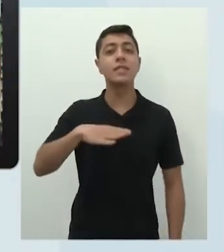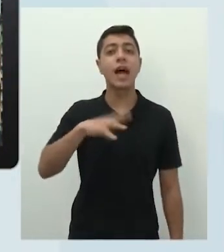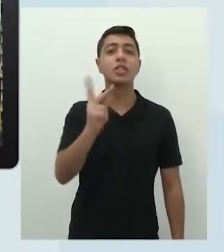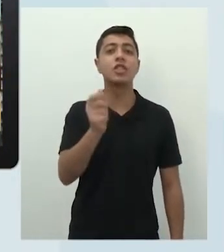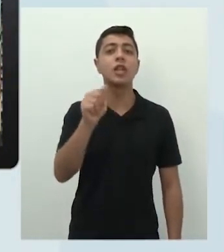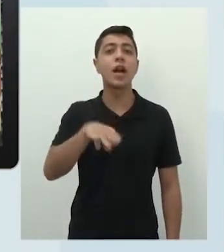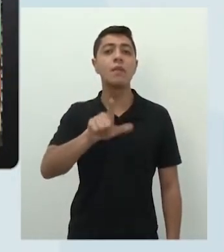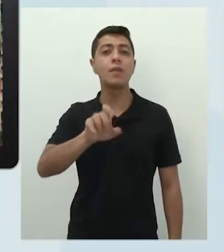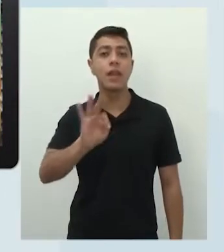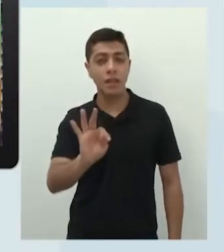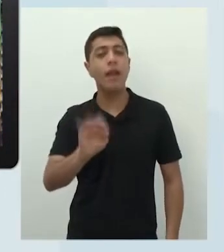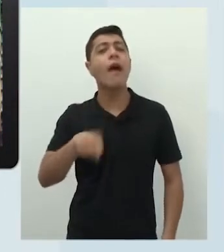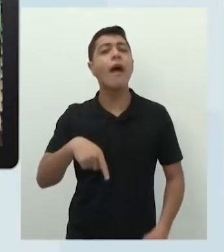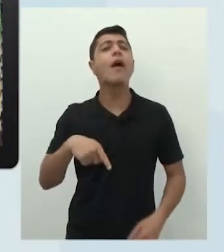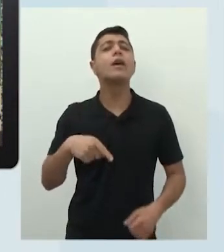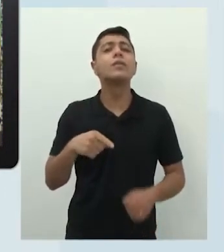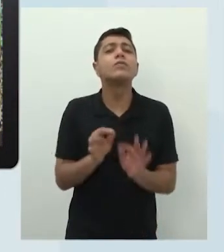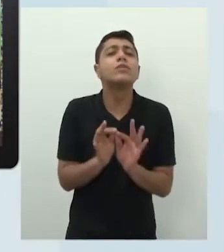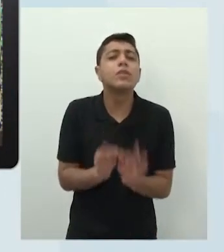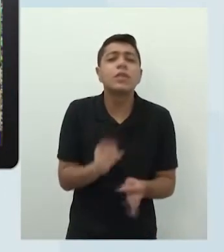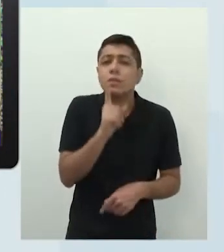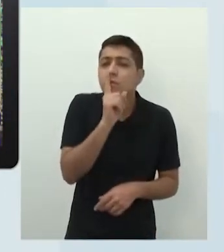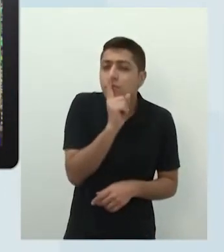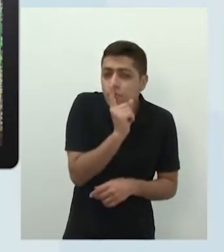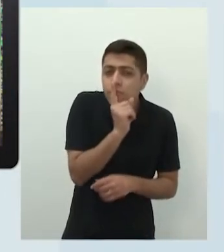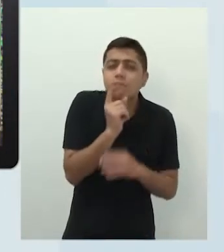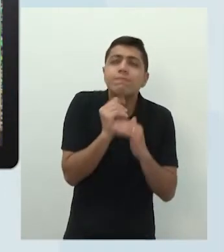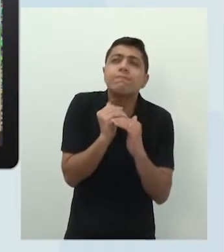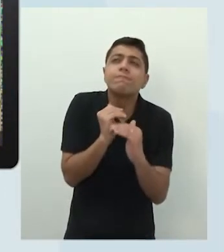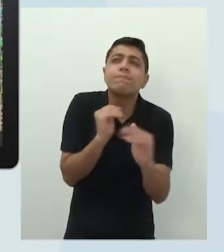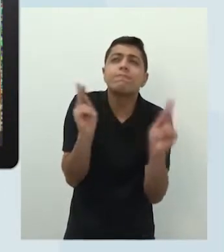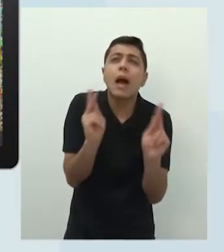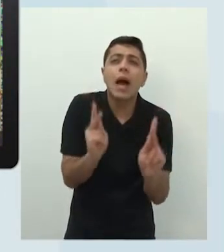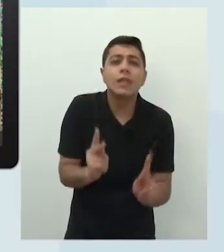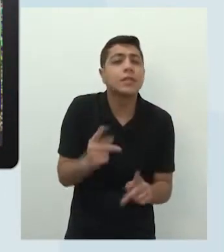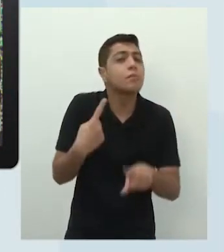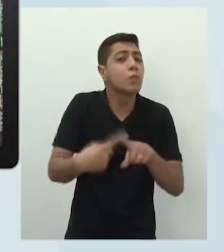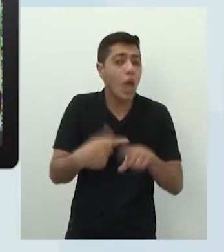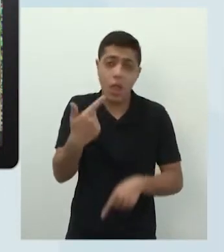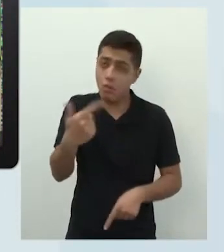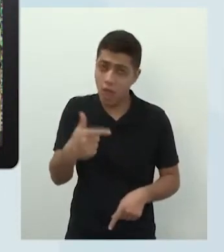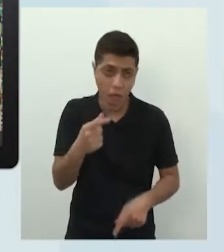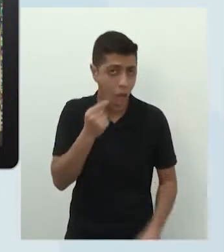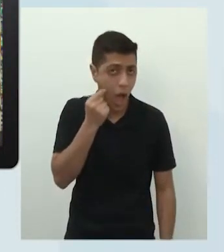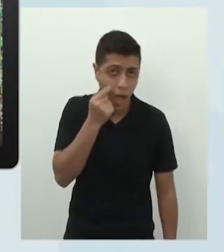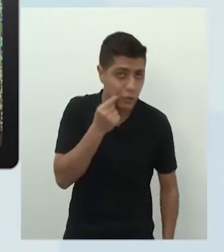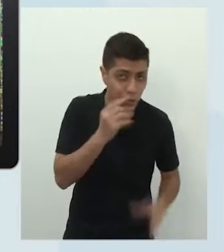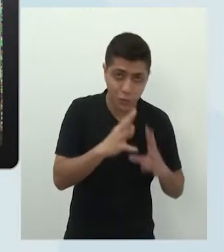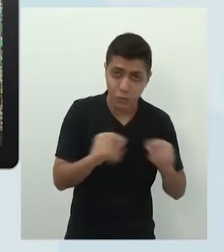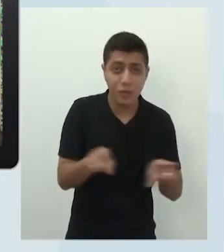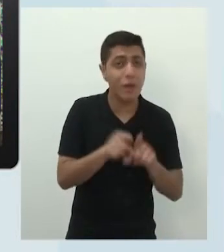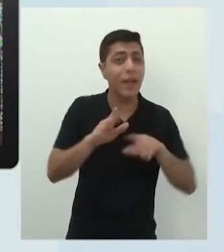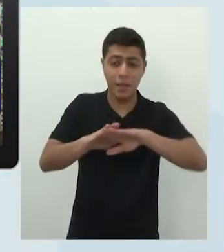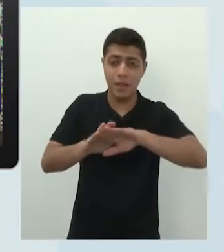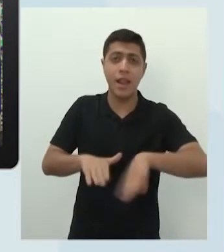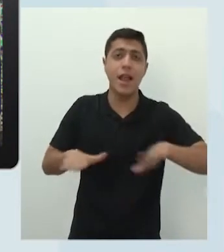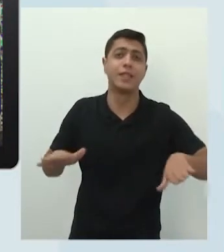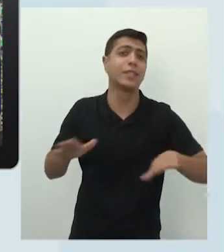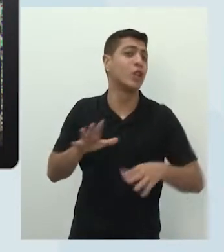crianças. Benito, por que você começa uma aula sobre virtualidade e segurança na internet falando